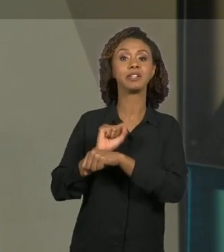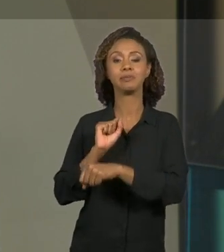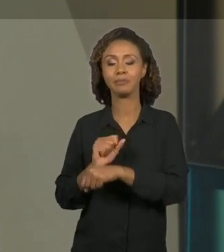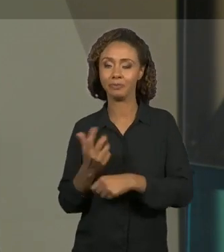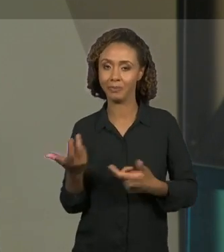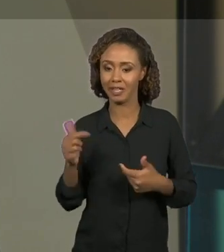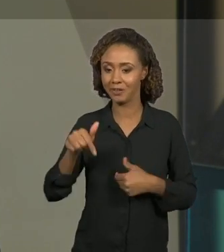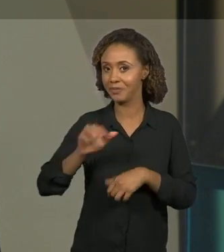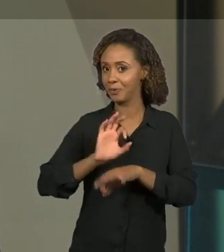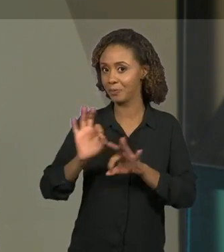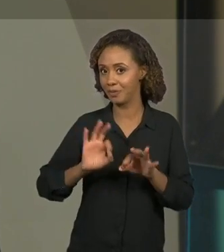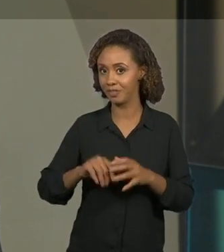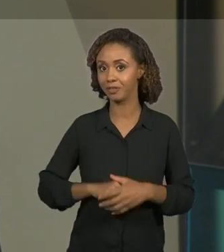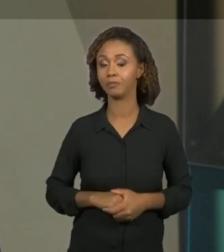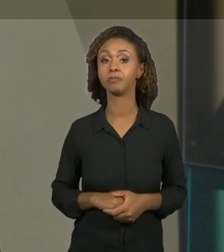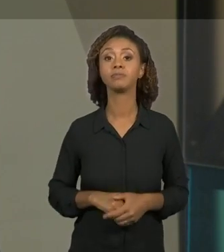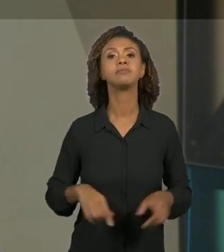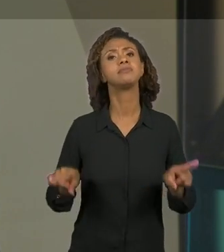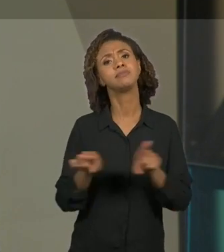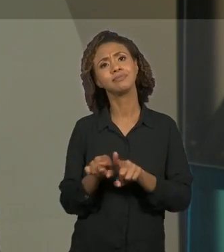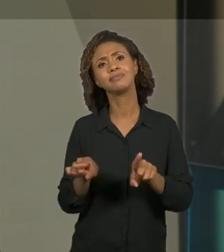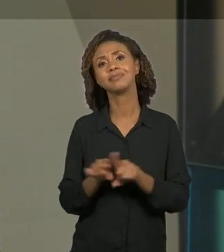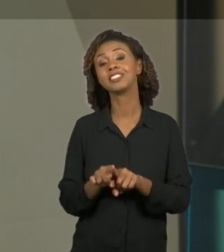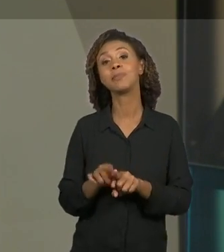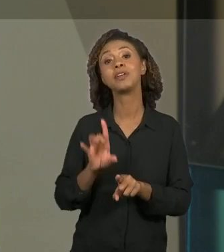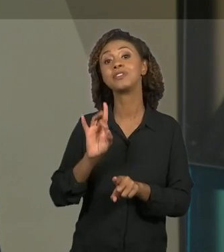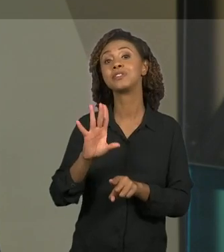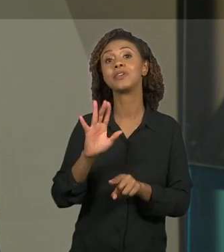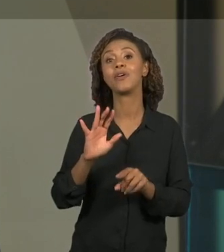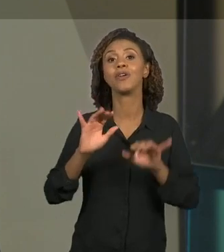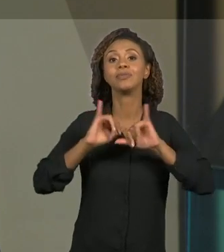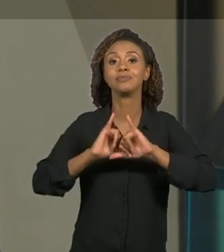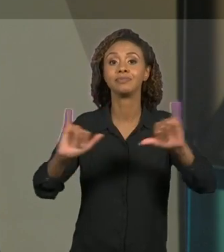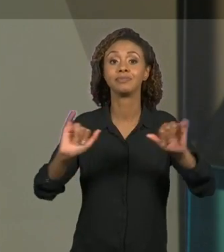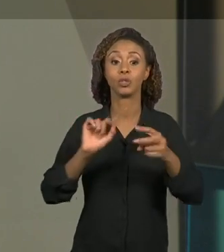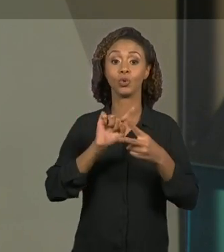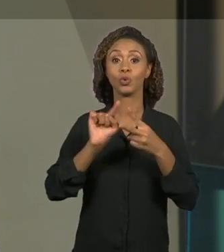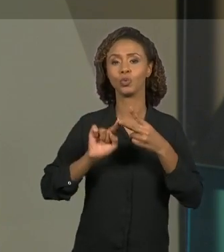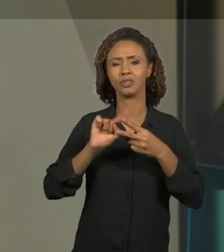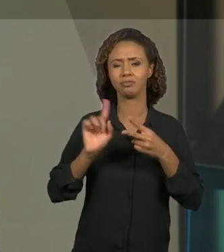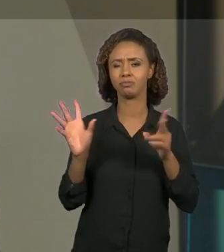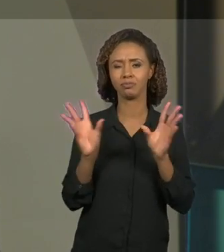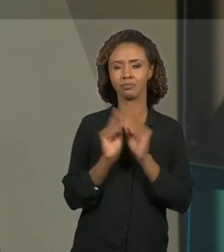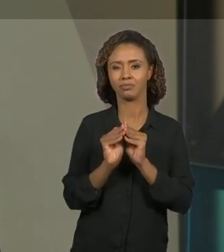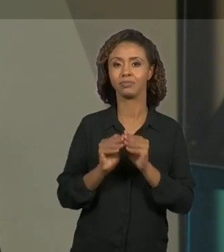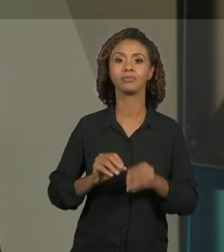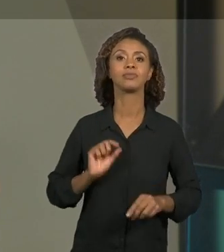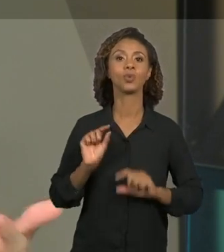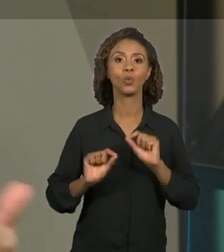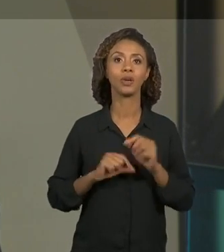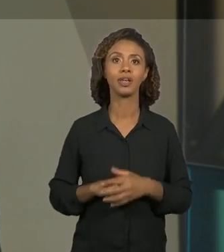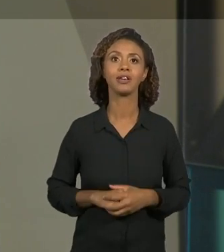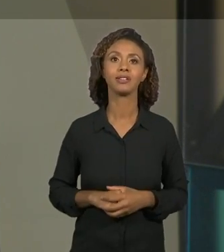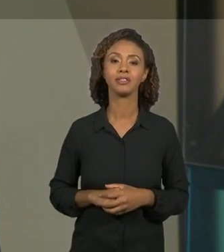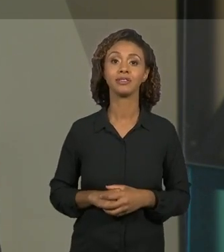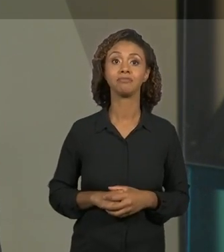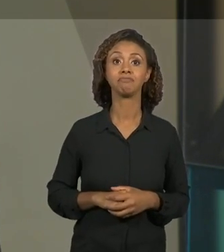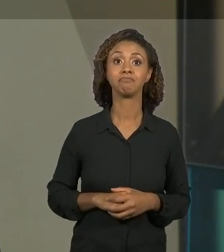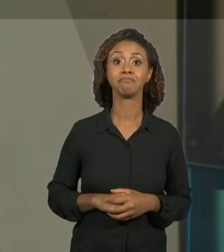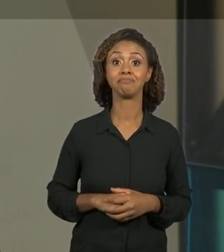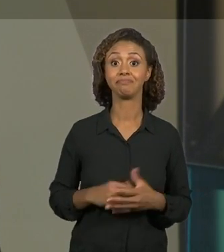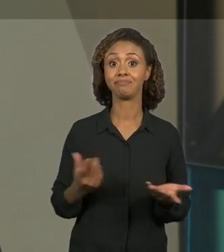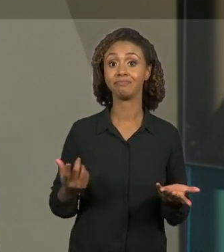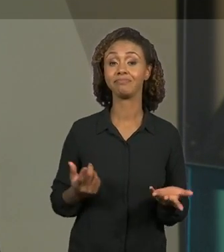desse projeto e dizer fazer um registro dos dois registros bem breves primeiro o testemunho